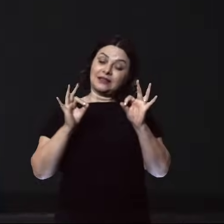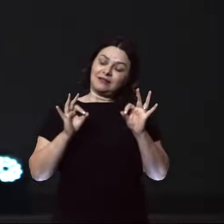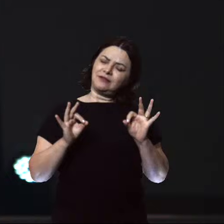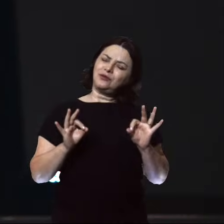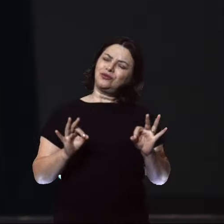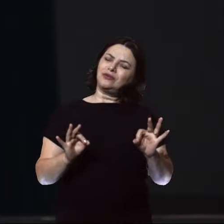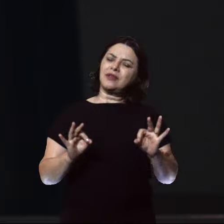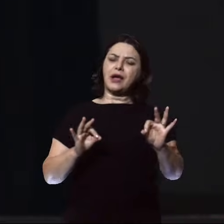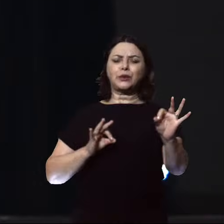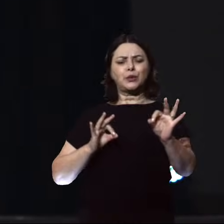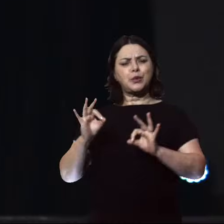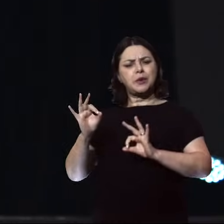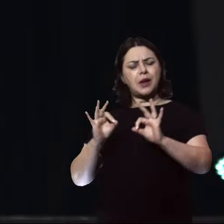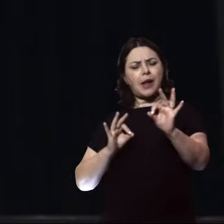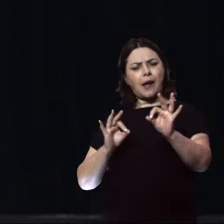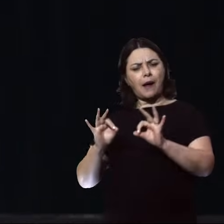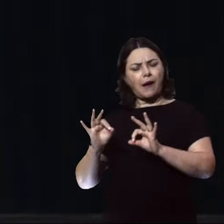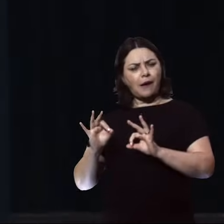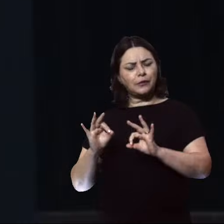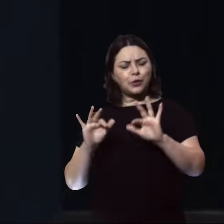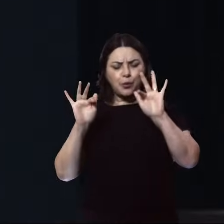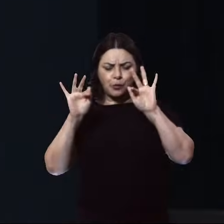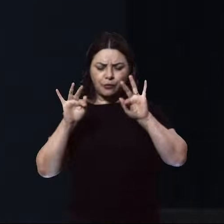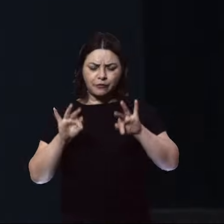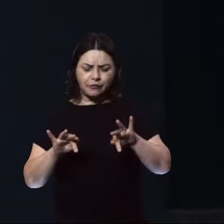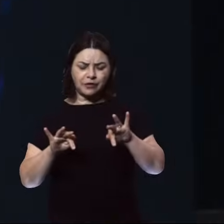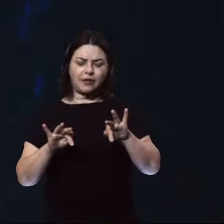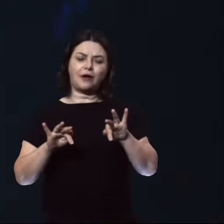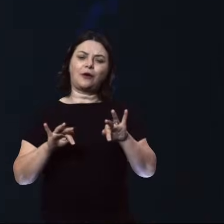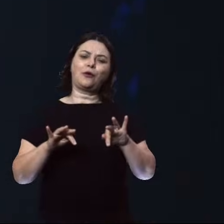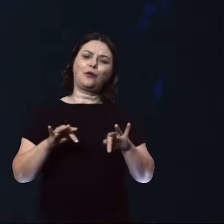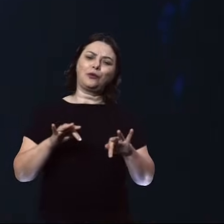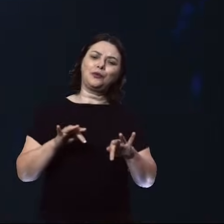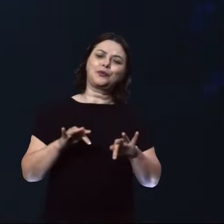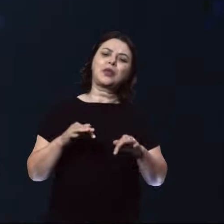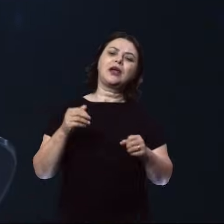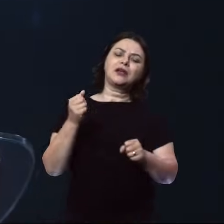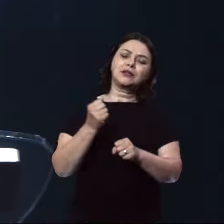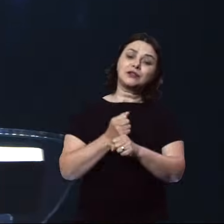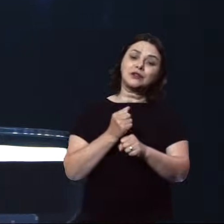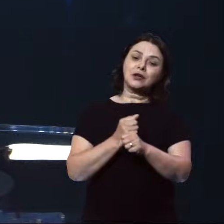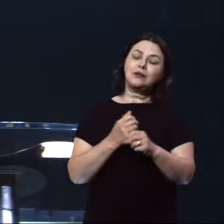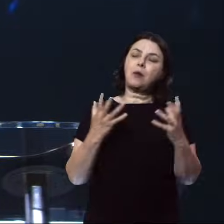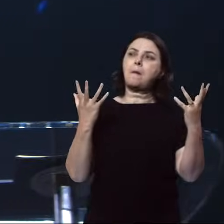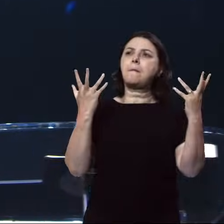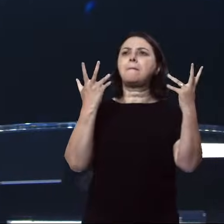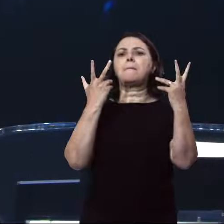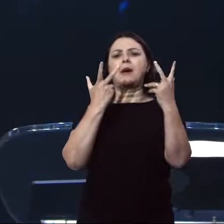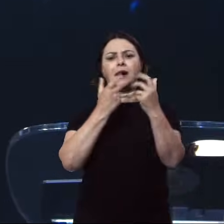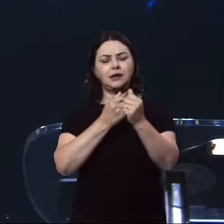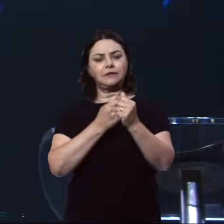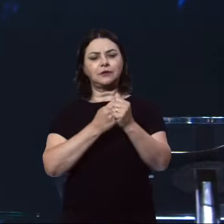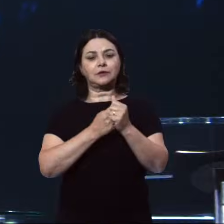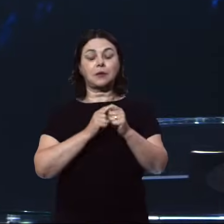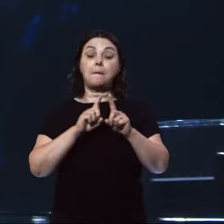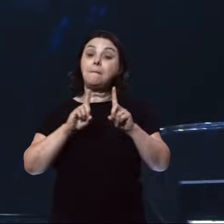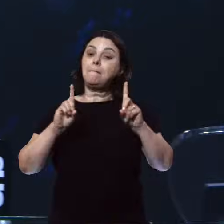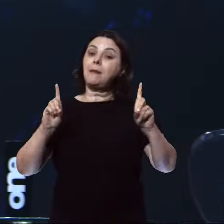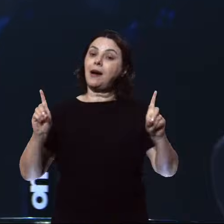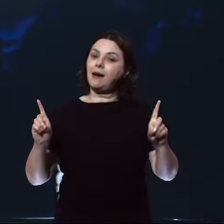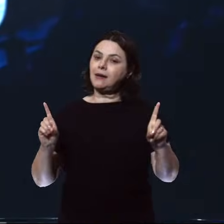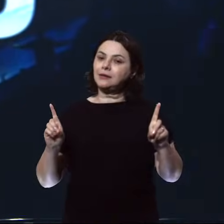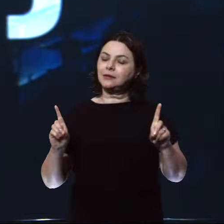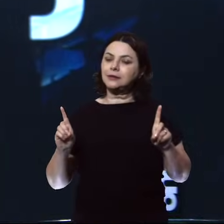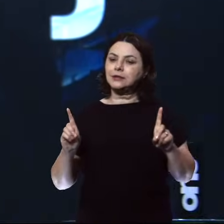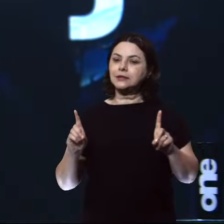de ano maravilhosa. E aí a gente foi buscar lá em Ponta Grossa, né? Minha sogra foi buscar a avó da Eve, que é